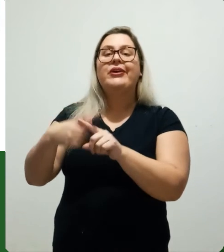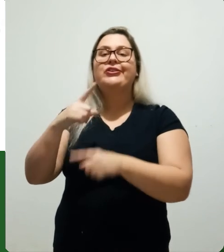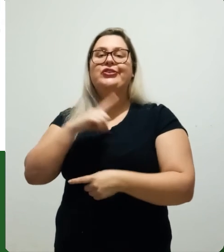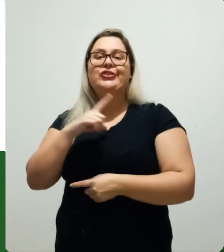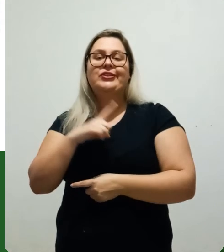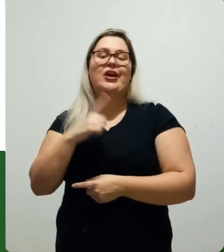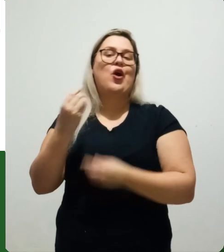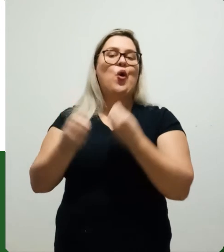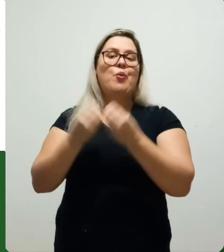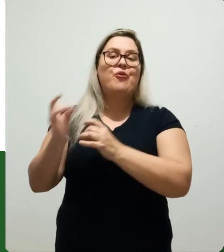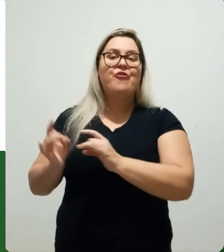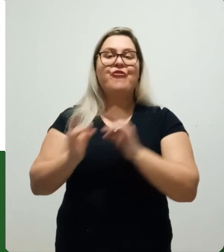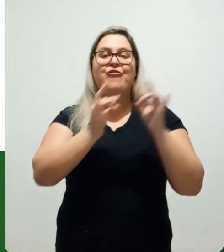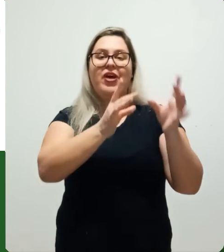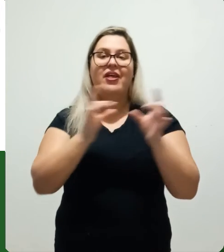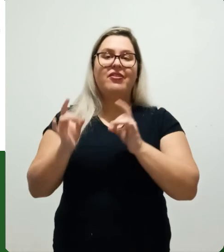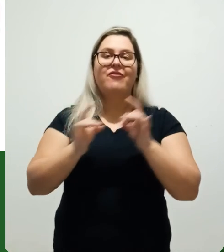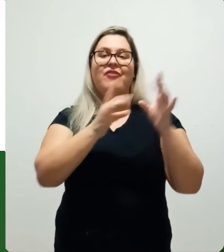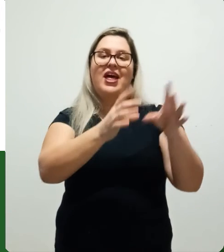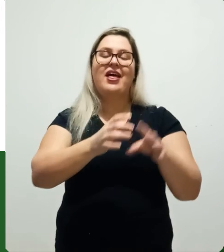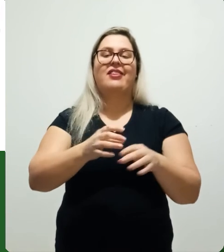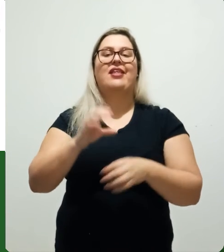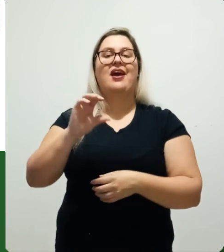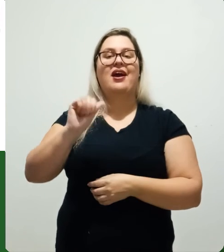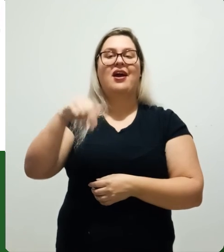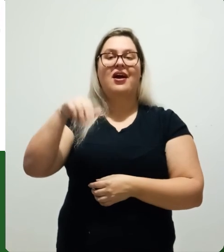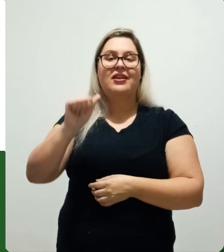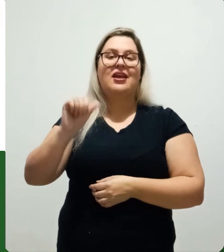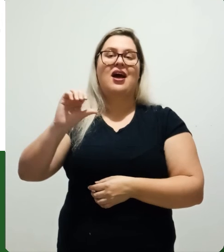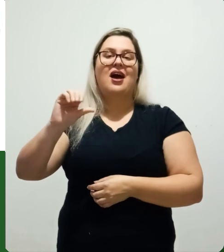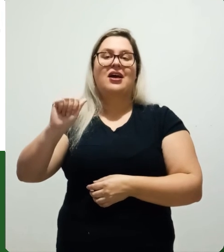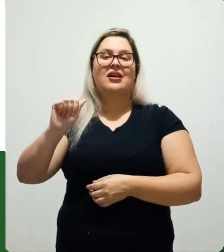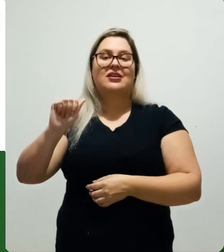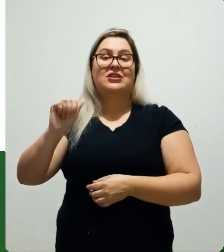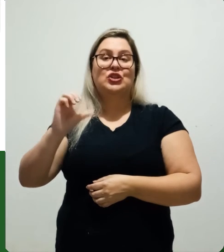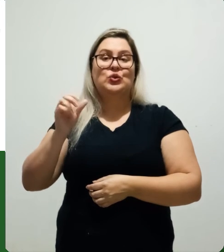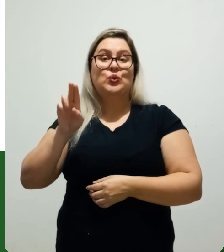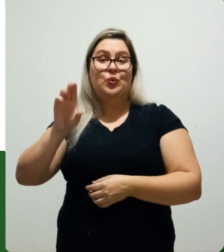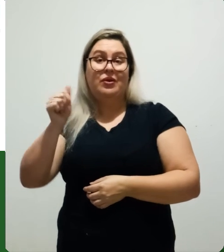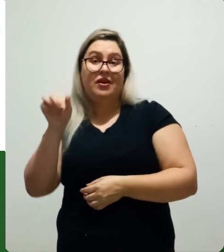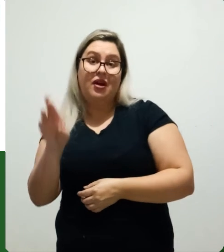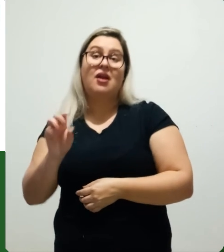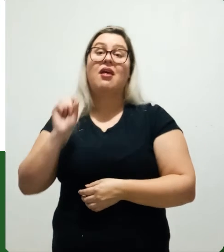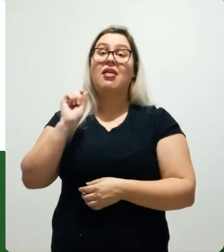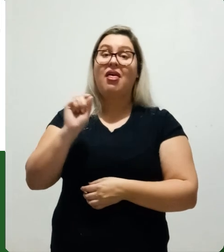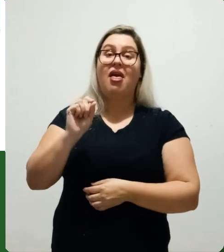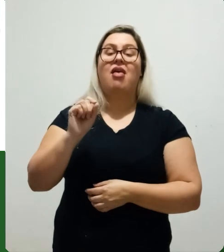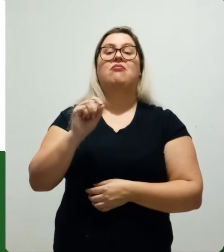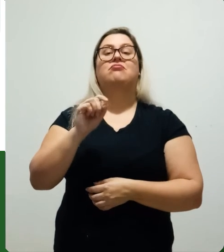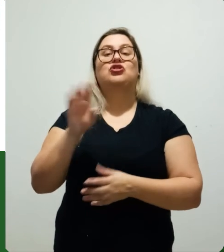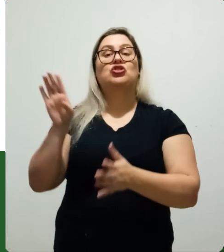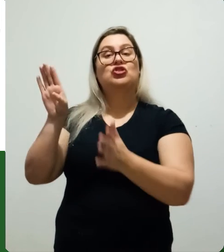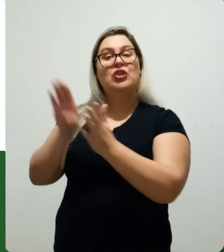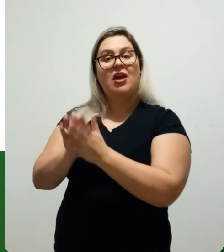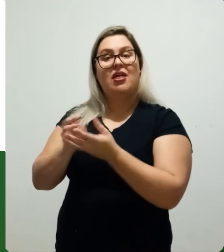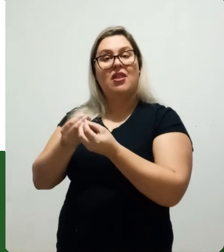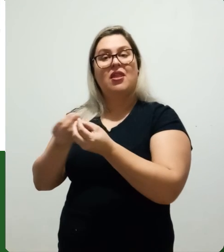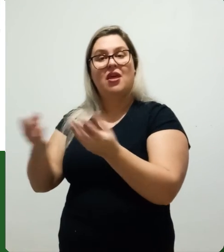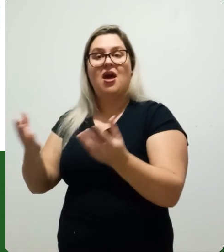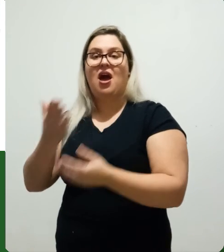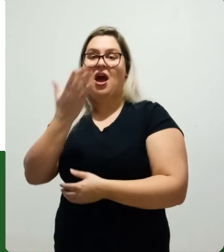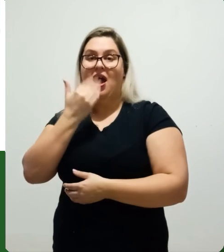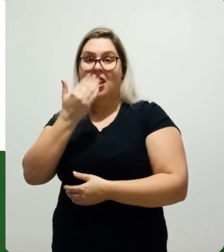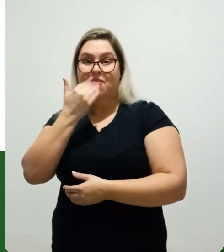você tinha uma dinâmica de exportação de commodities, né, de cana-de-açúcar principalmente, e quem ia abastecer com alimentos